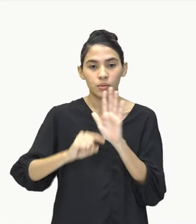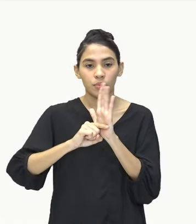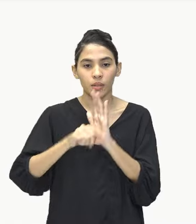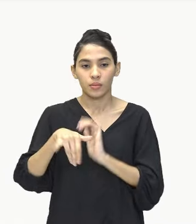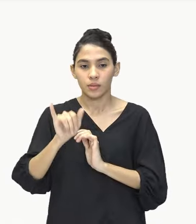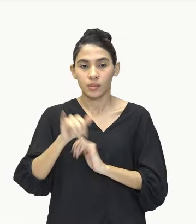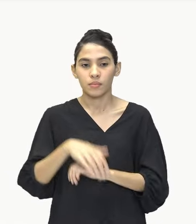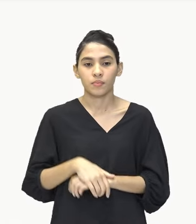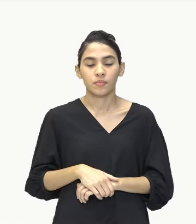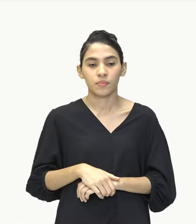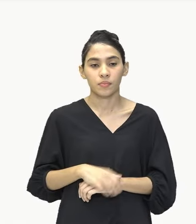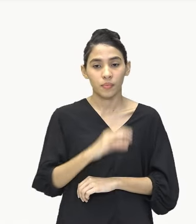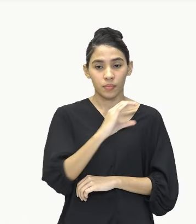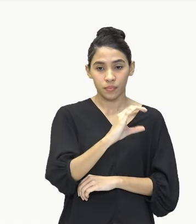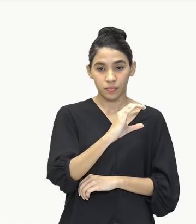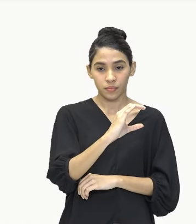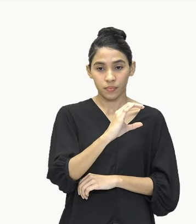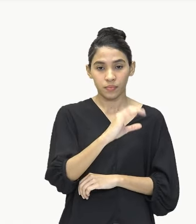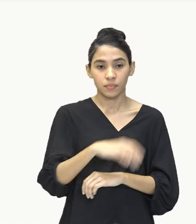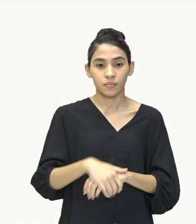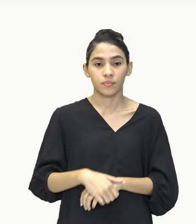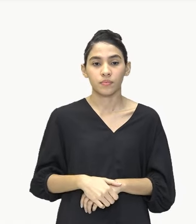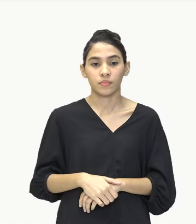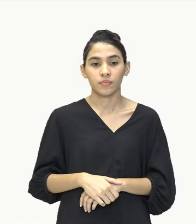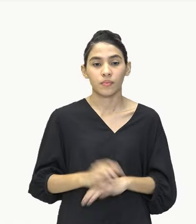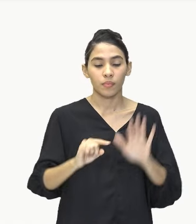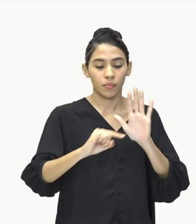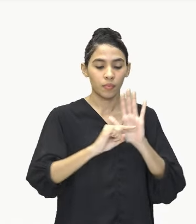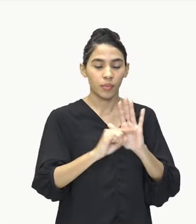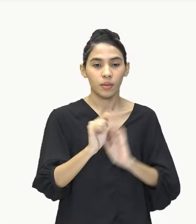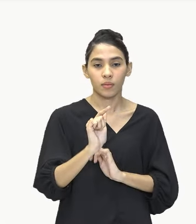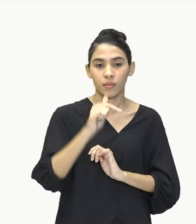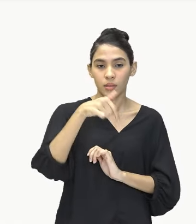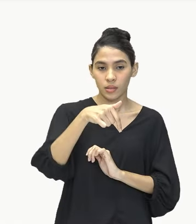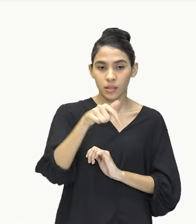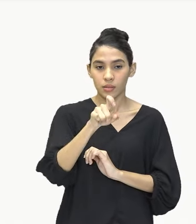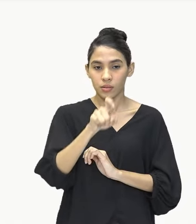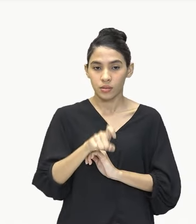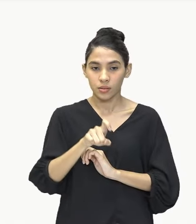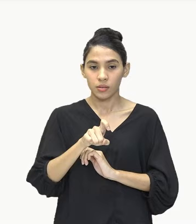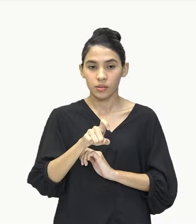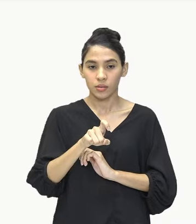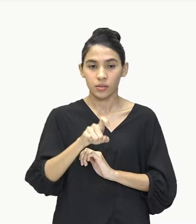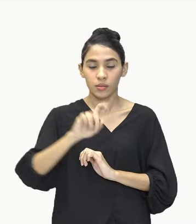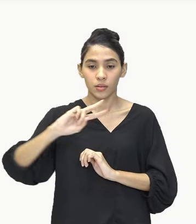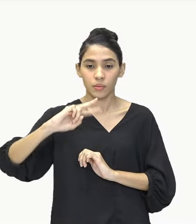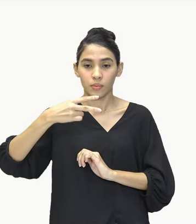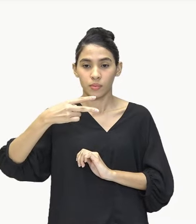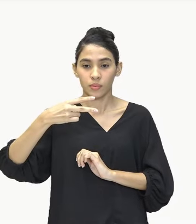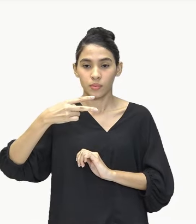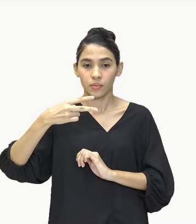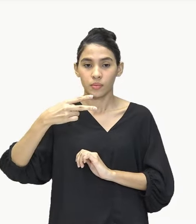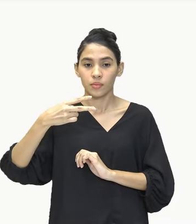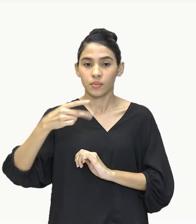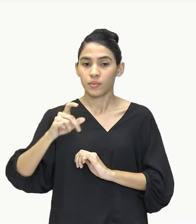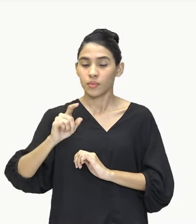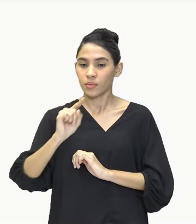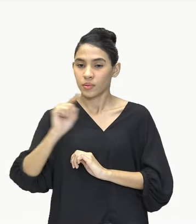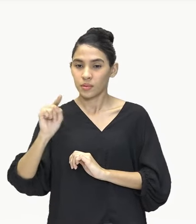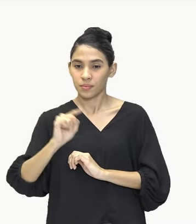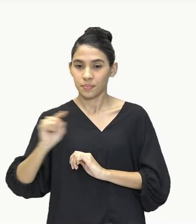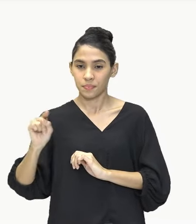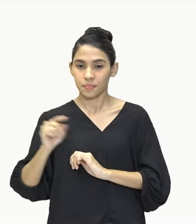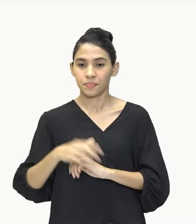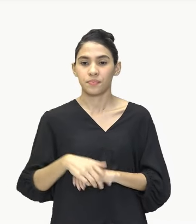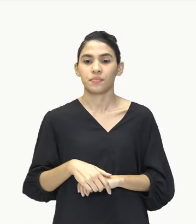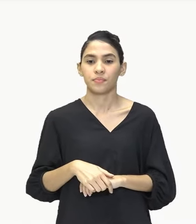y. Letra C, menos 7x ao quadrado z.